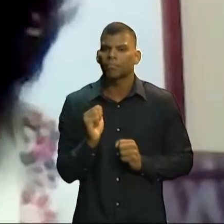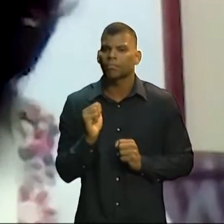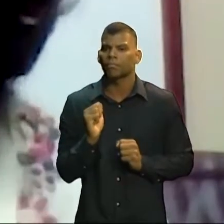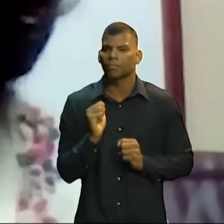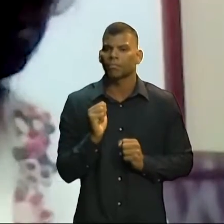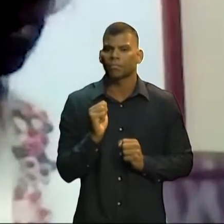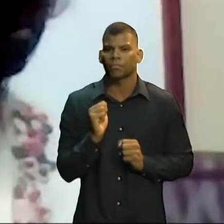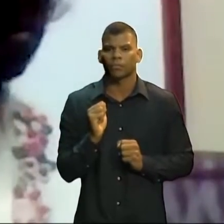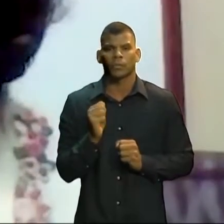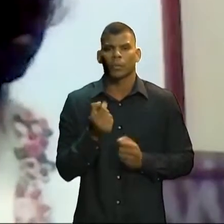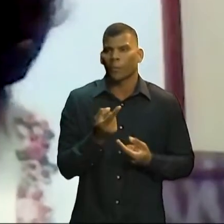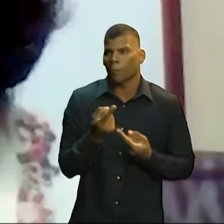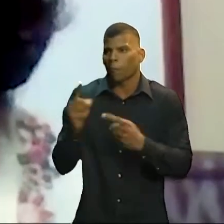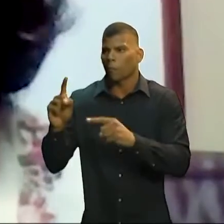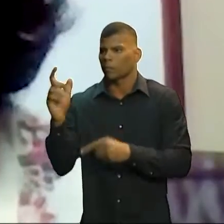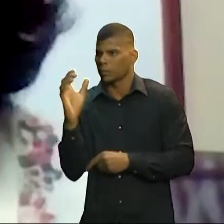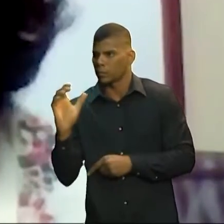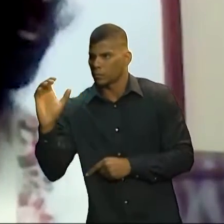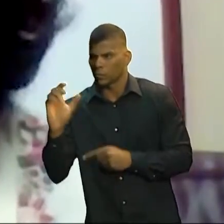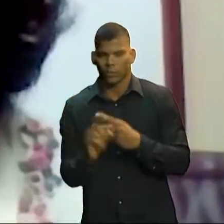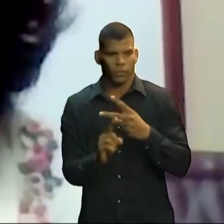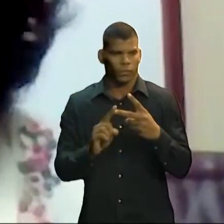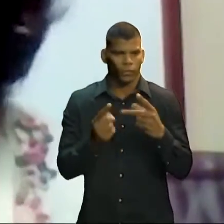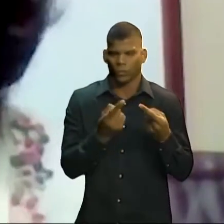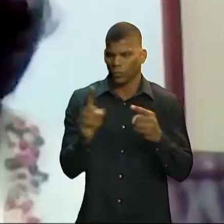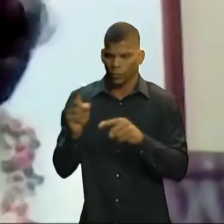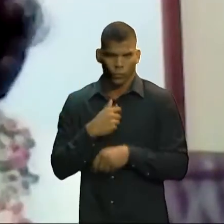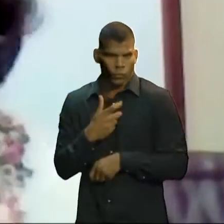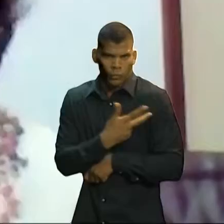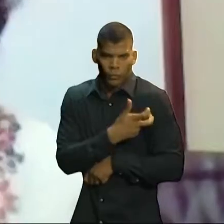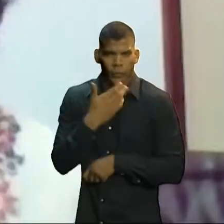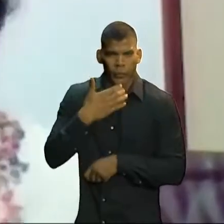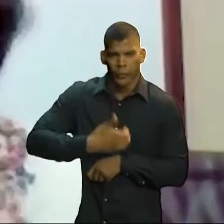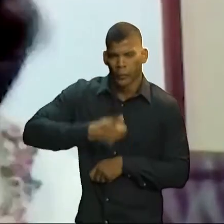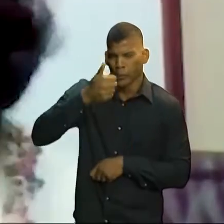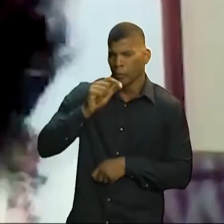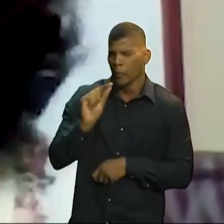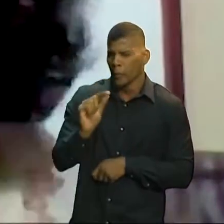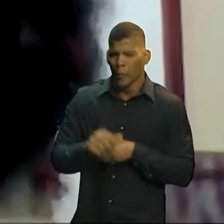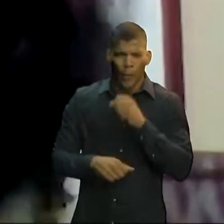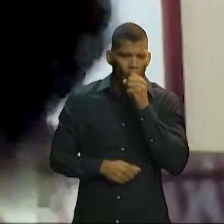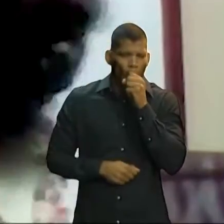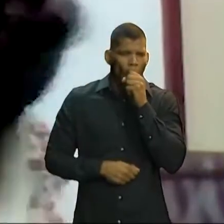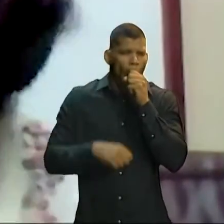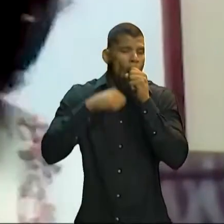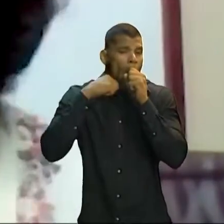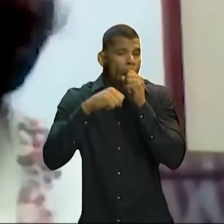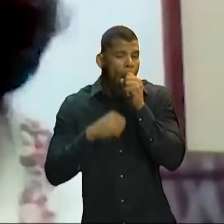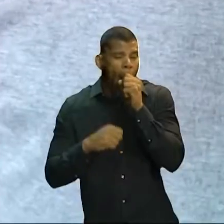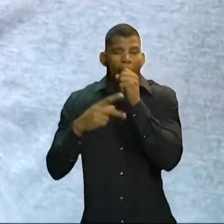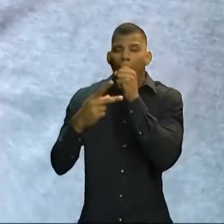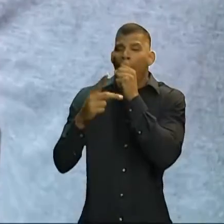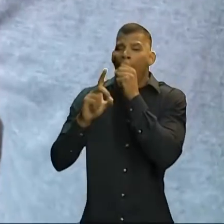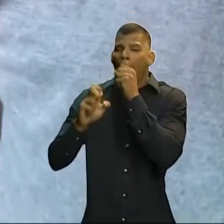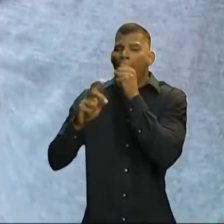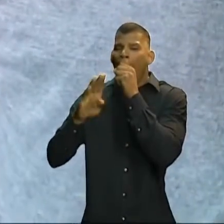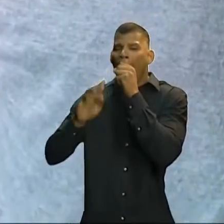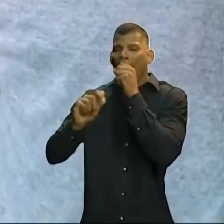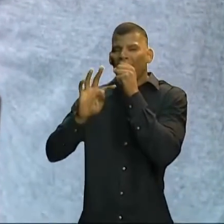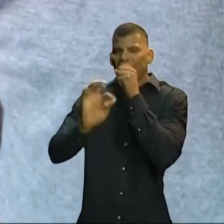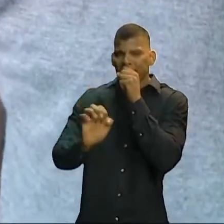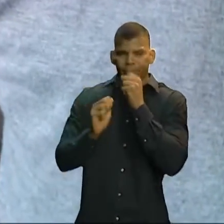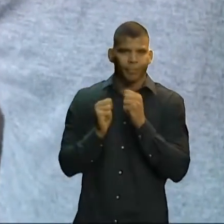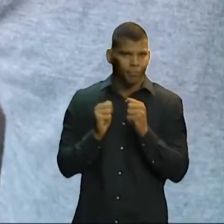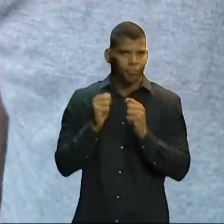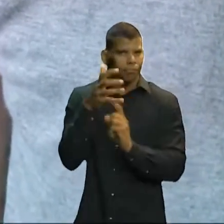de negação à ciência, nada melhor do que fazer debates, palestras e campanha. A não aplicação